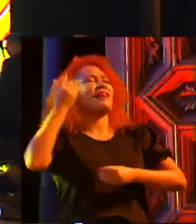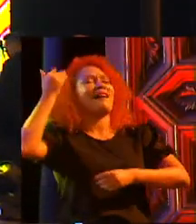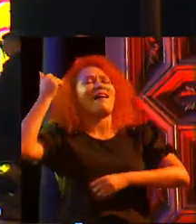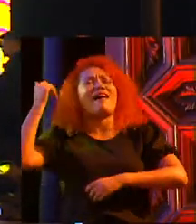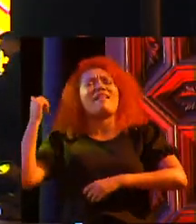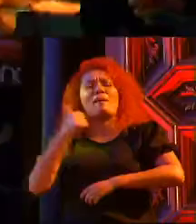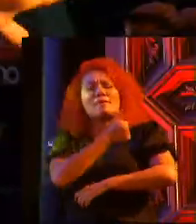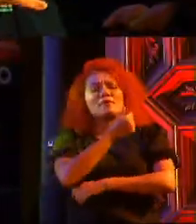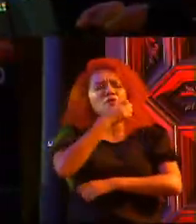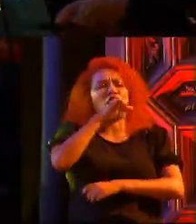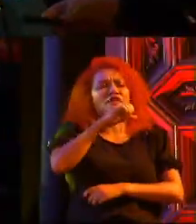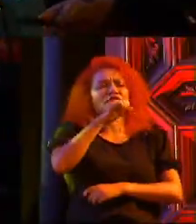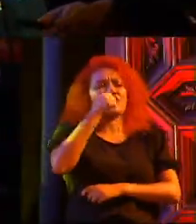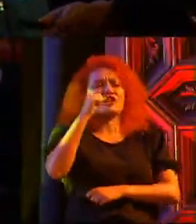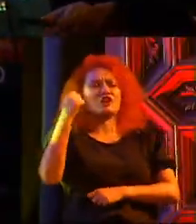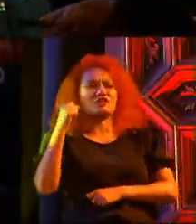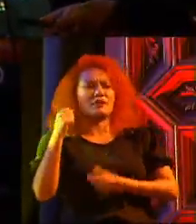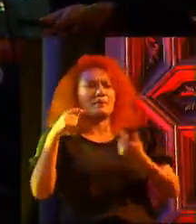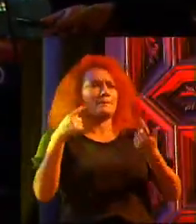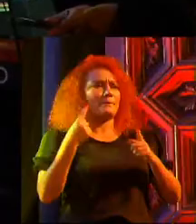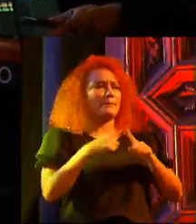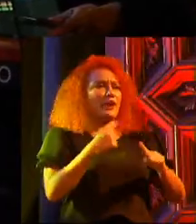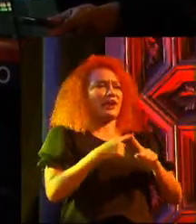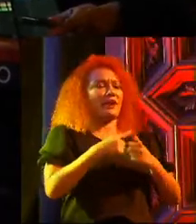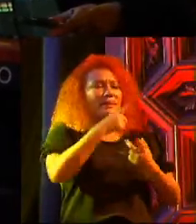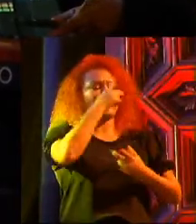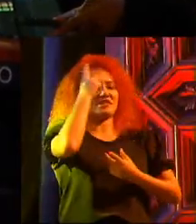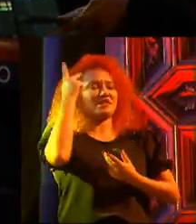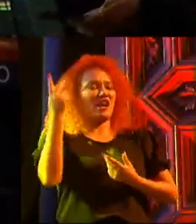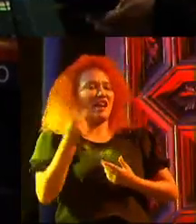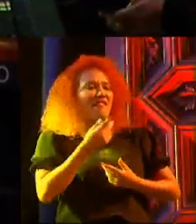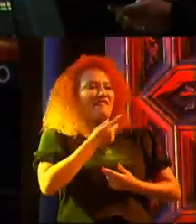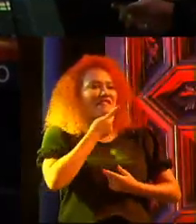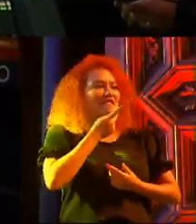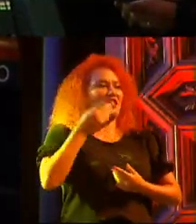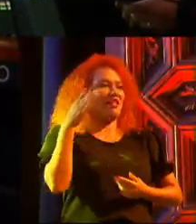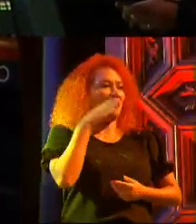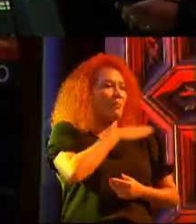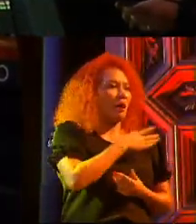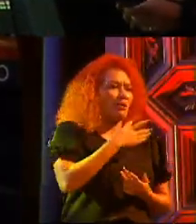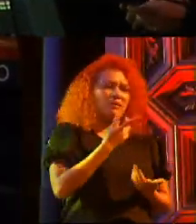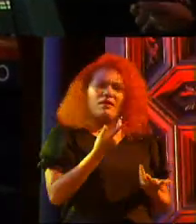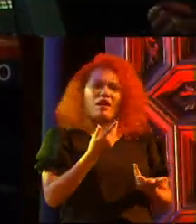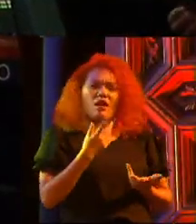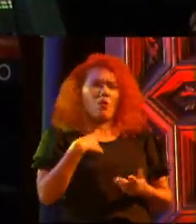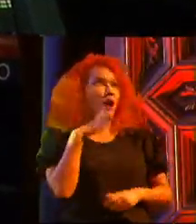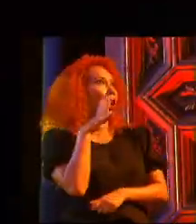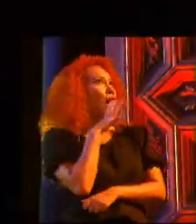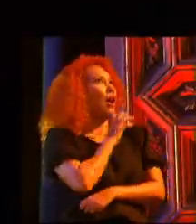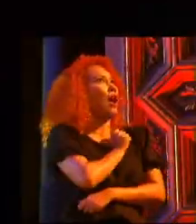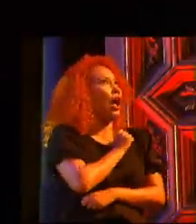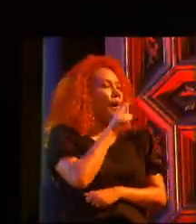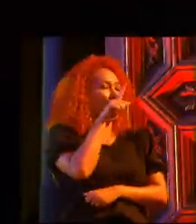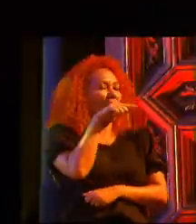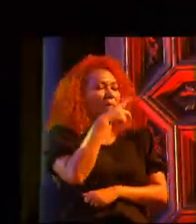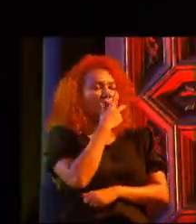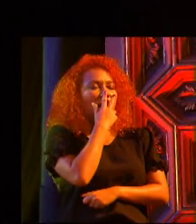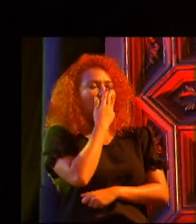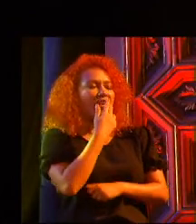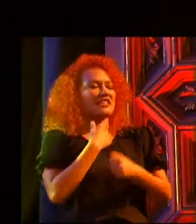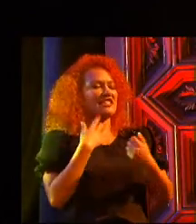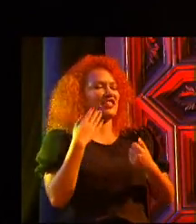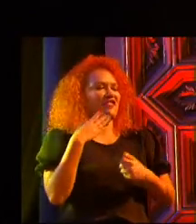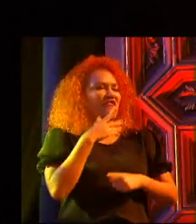quando saiu daquela categoria meio pejorativa que carregava uma estética cafona, que eu particularmente amo, para ocupar seu posto